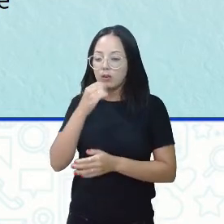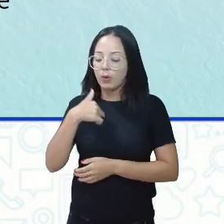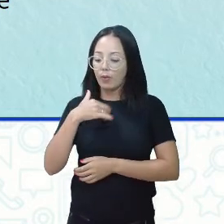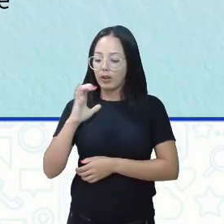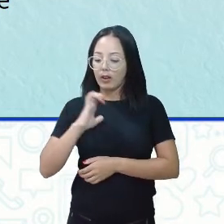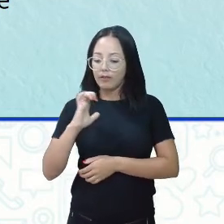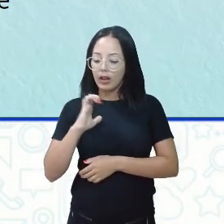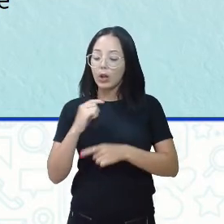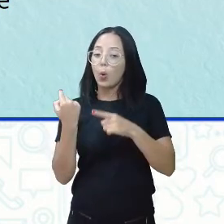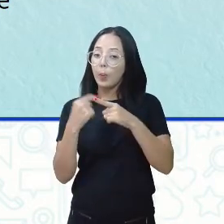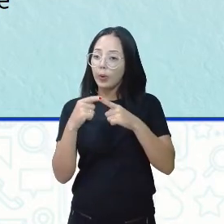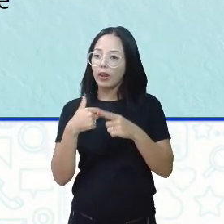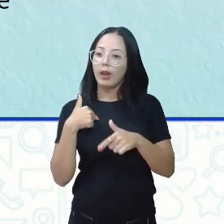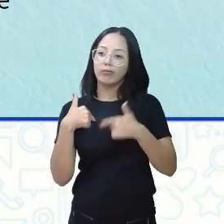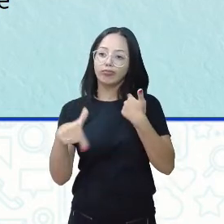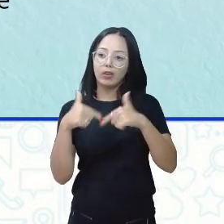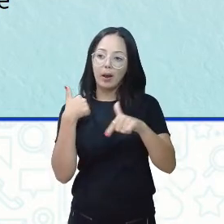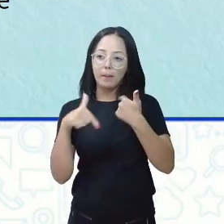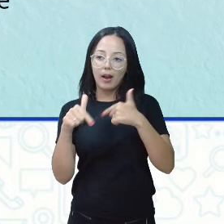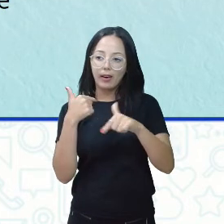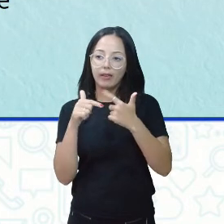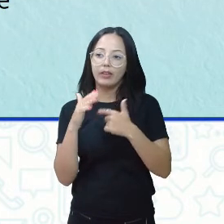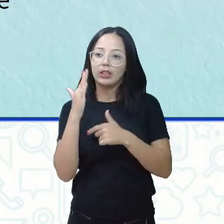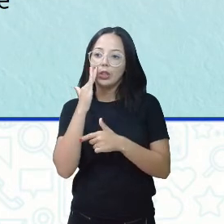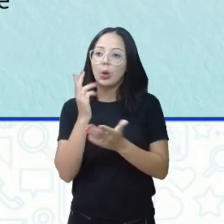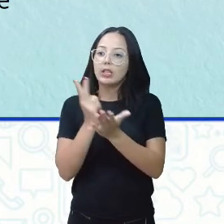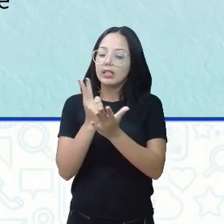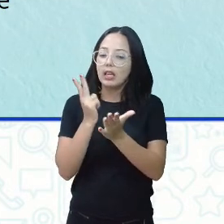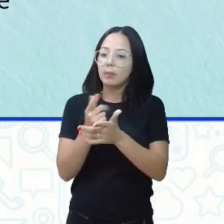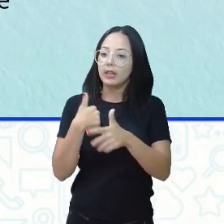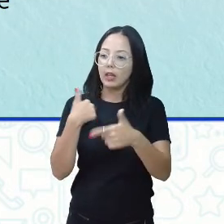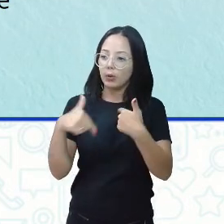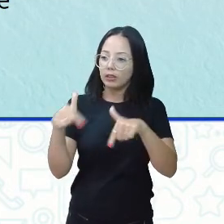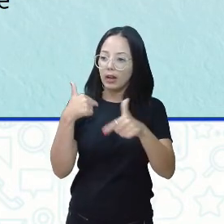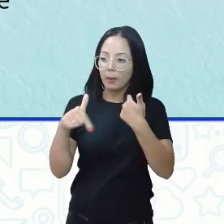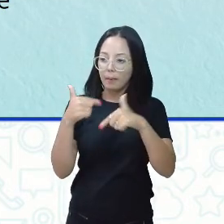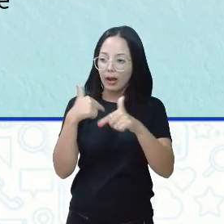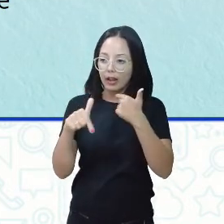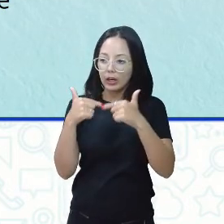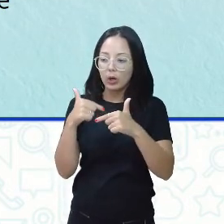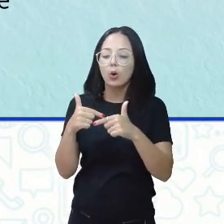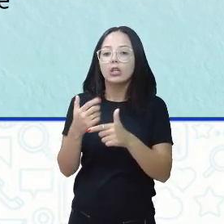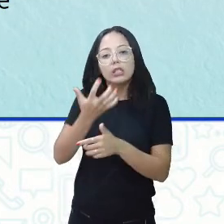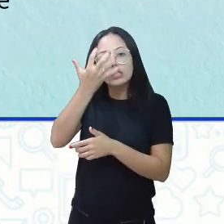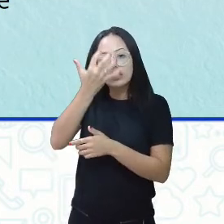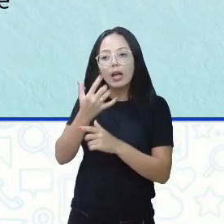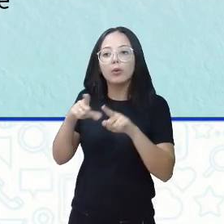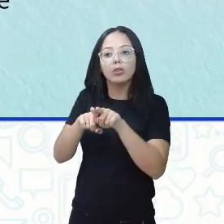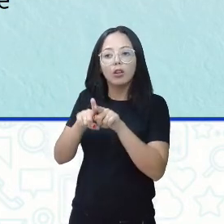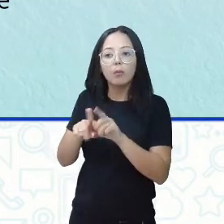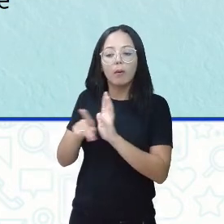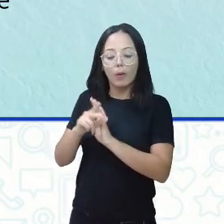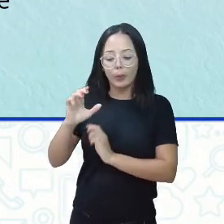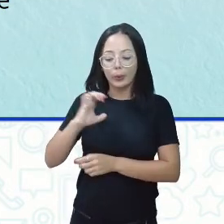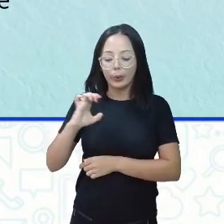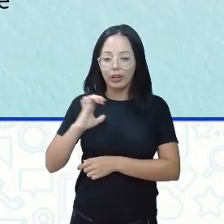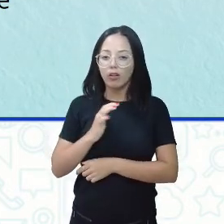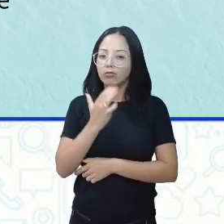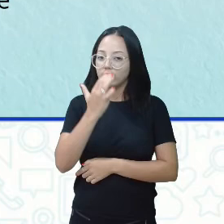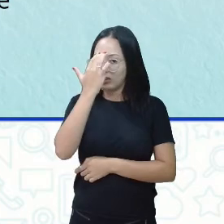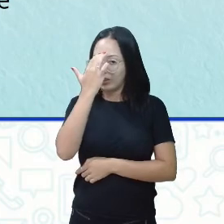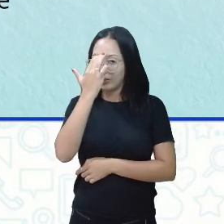rico à medida que, então, toda vez que eu trabalho, que ele trabalhava sério, ele ficava mais rico. Então, é